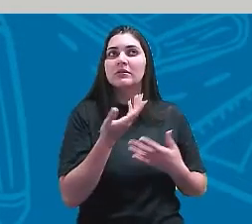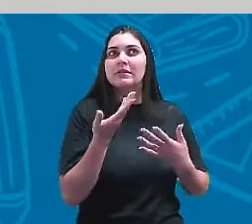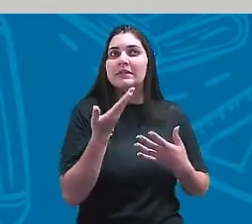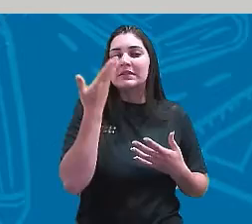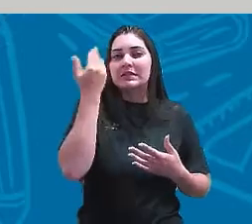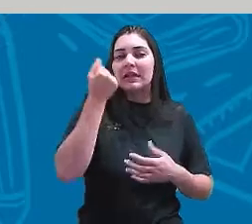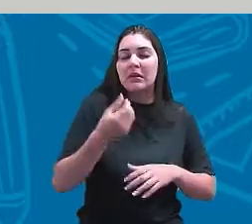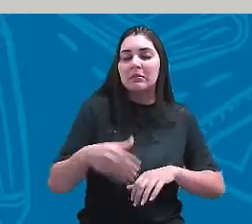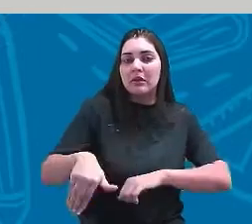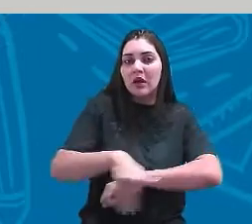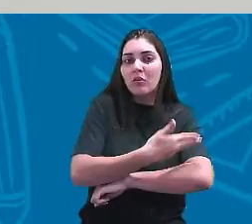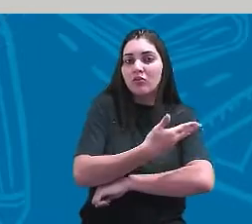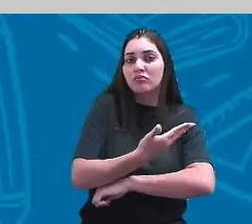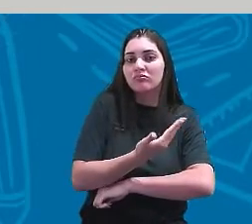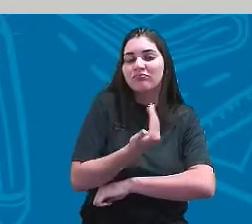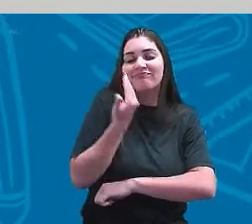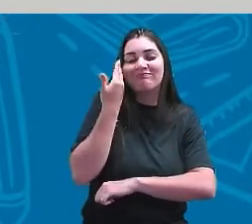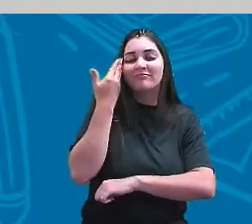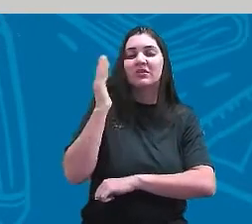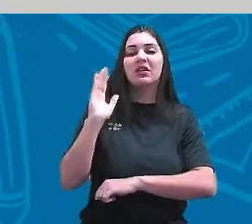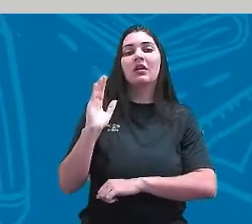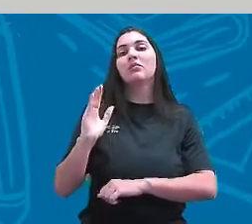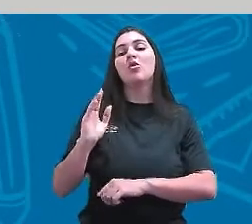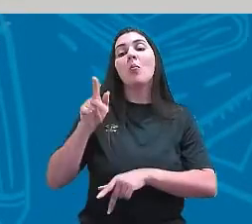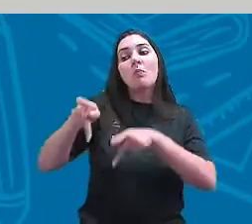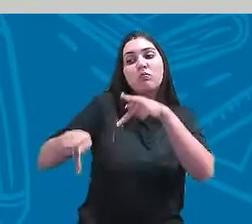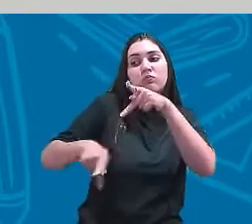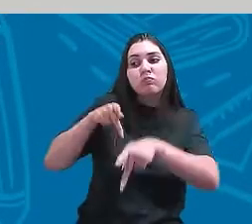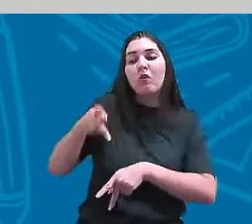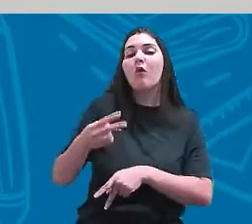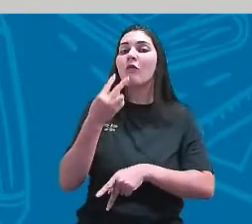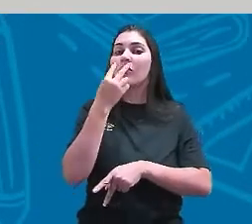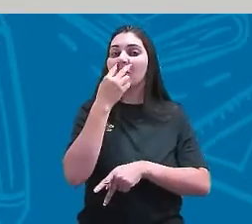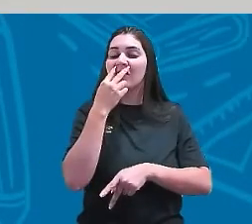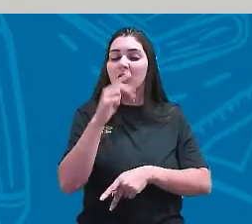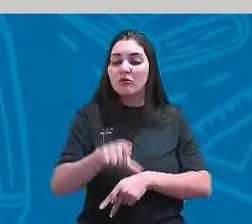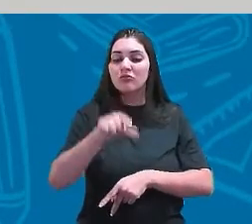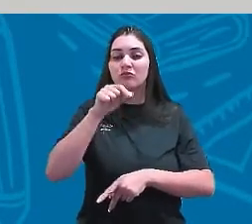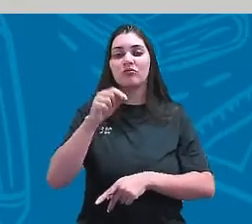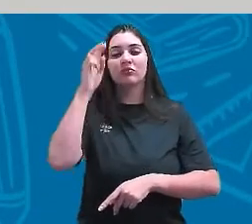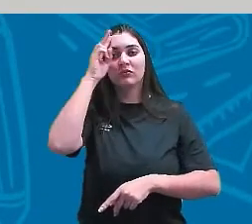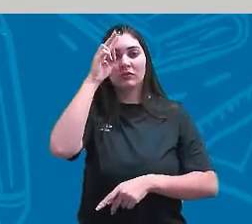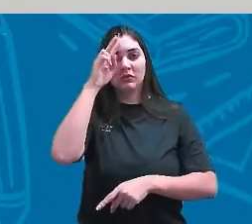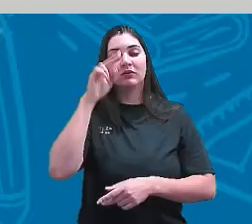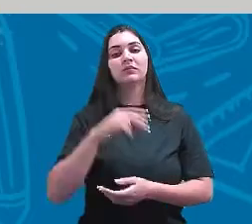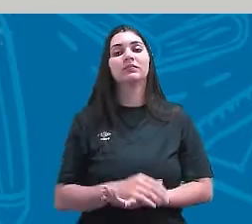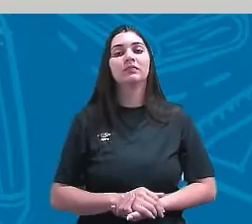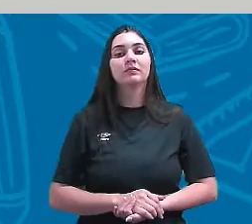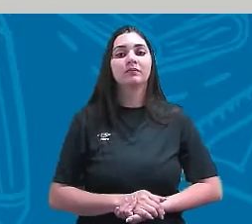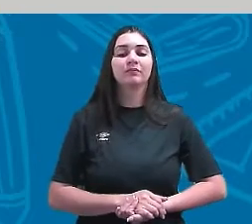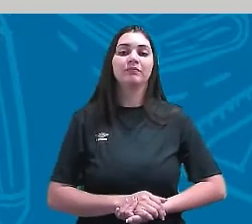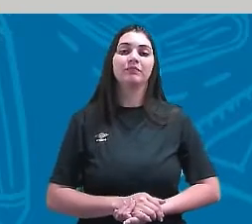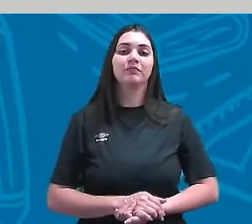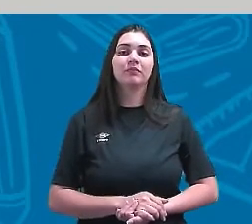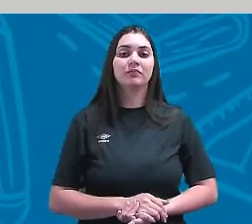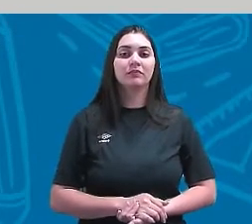surgiu? Não, foi surgimento coletivo. O povo de Vitória de Santo Antão, a população, adotou aquela história.